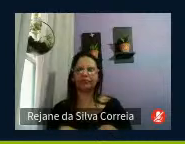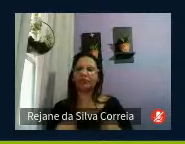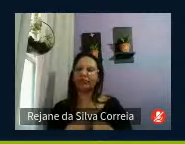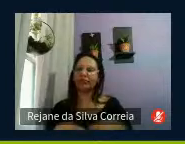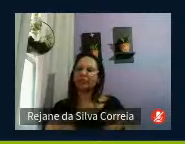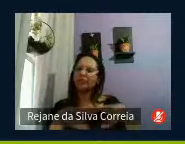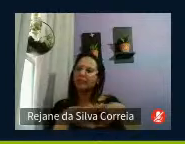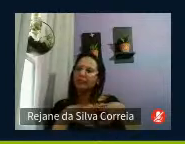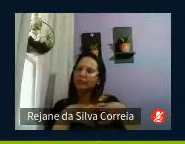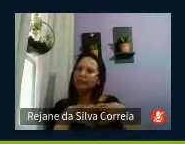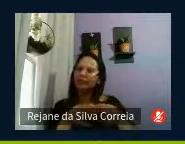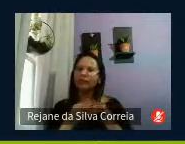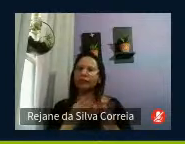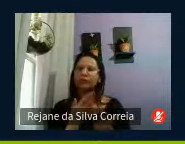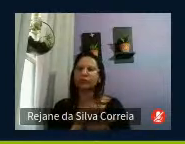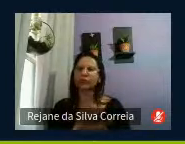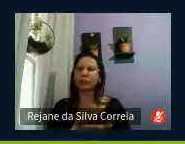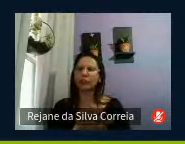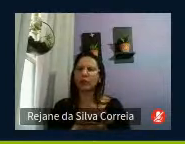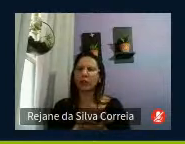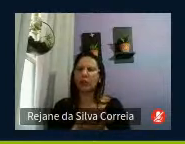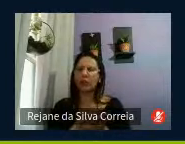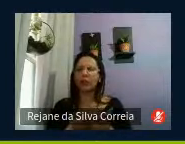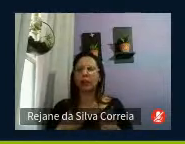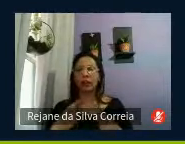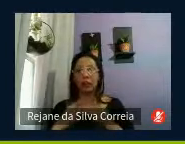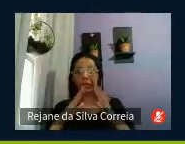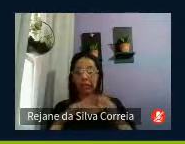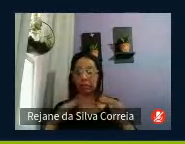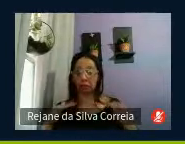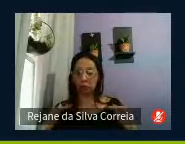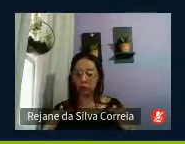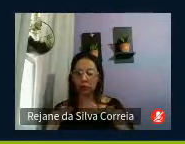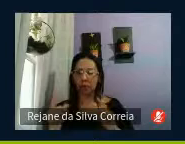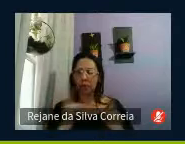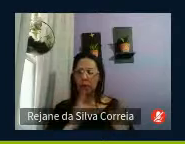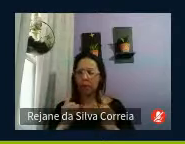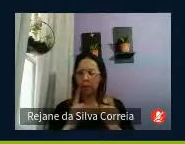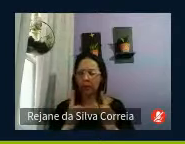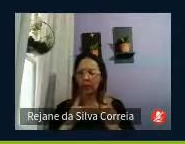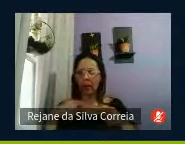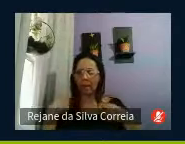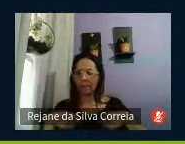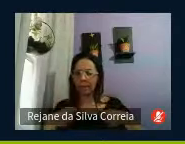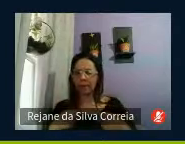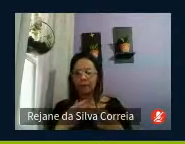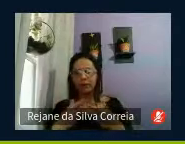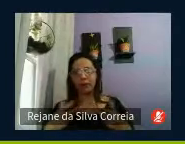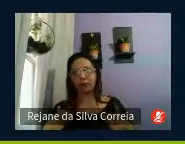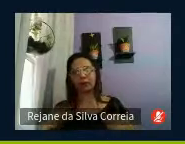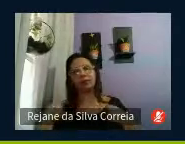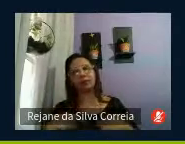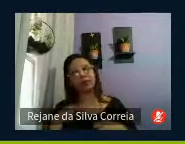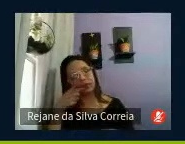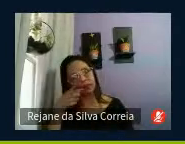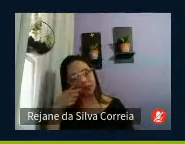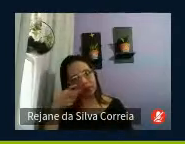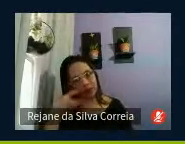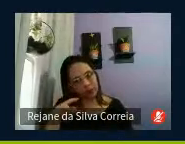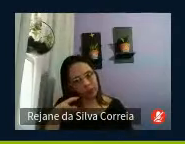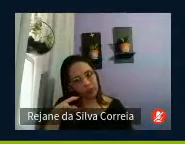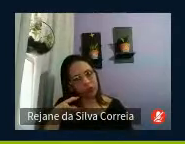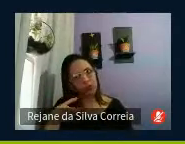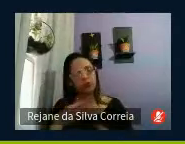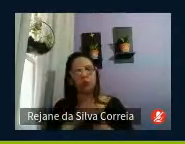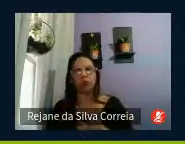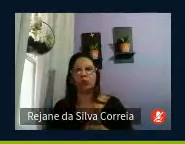a comunidade escolar? Porque o aluno, quando ele chega com qualquer tipo de necessidade específica, ele tem que ser atendido desde o